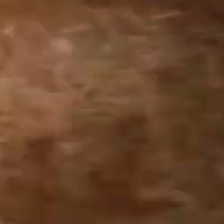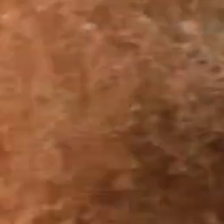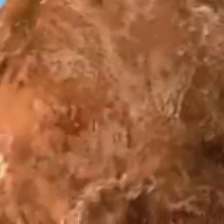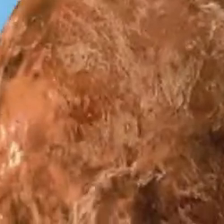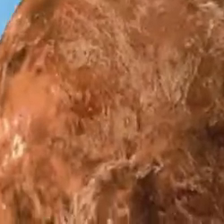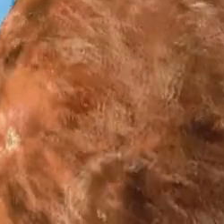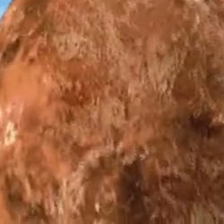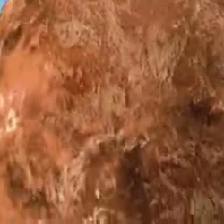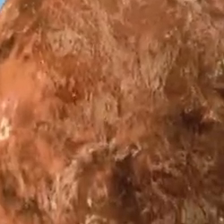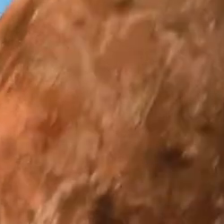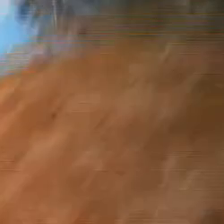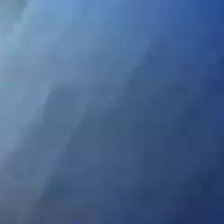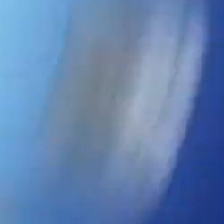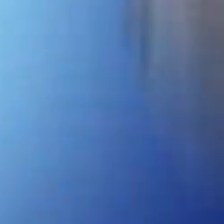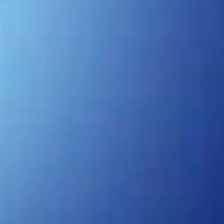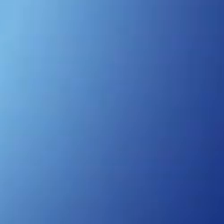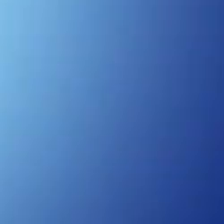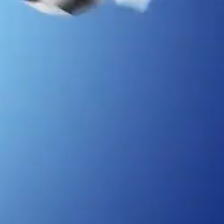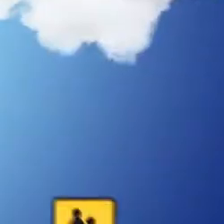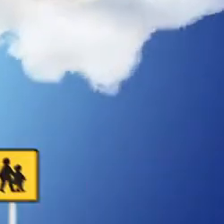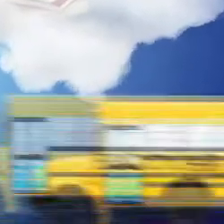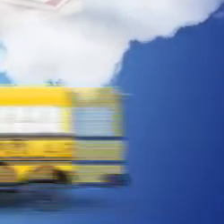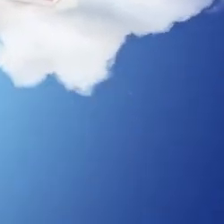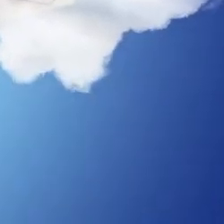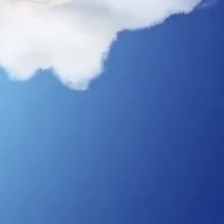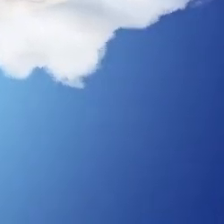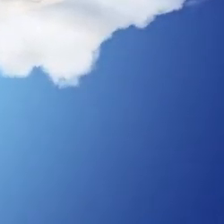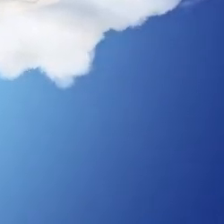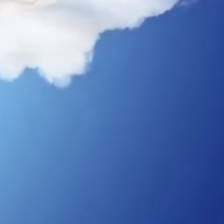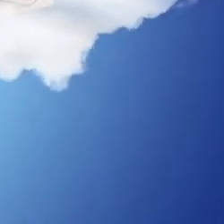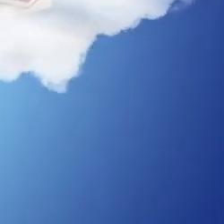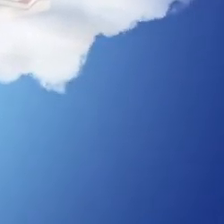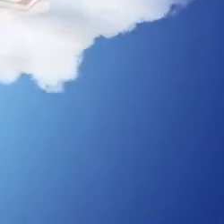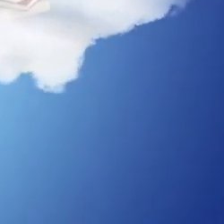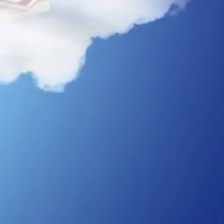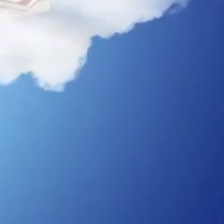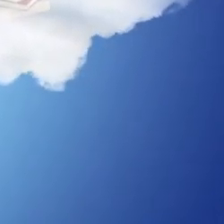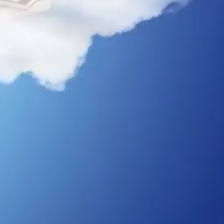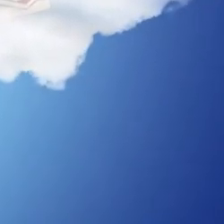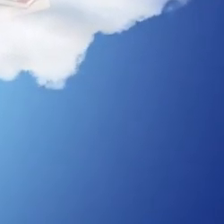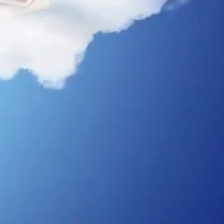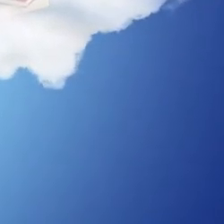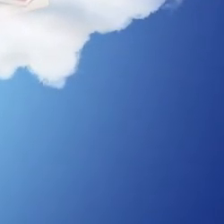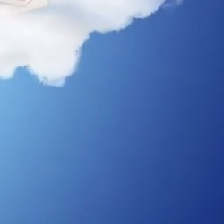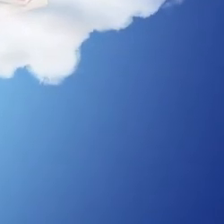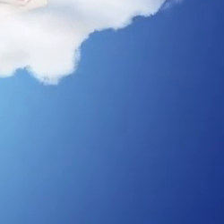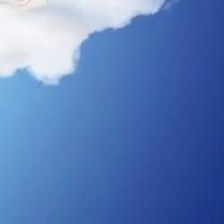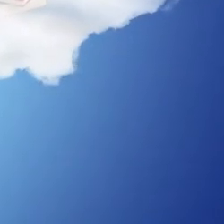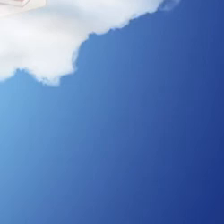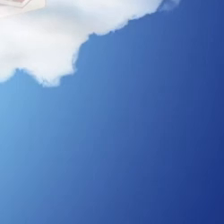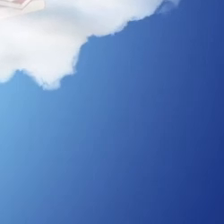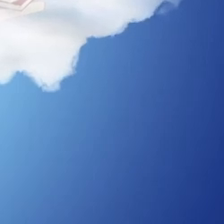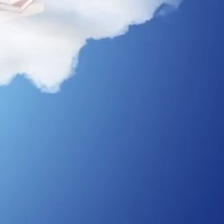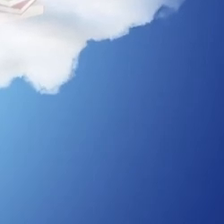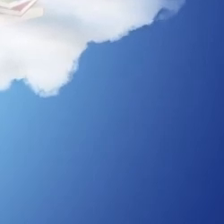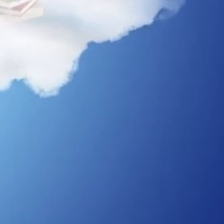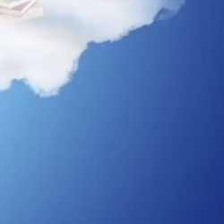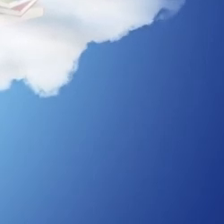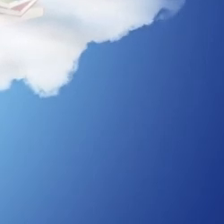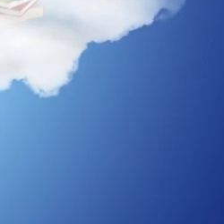Quintena Coelho Transcrição e Legendas por Quintena Coelho